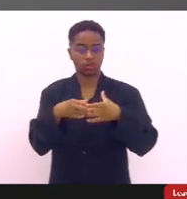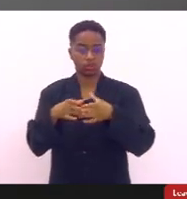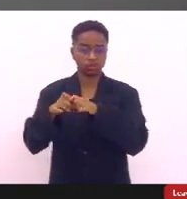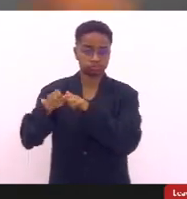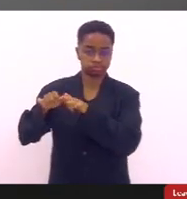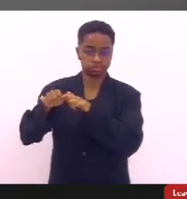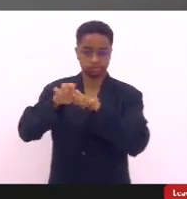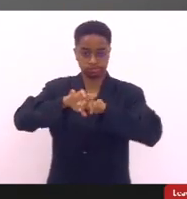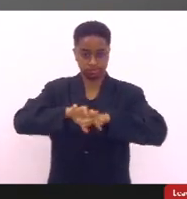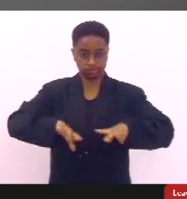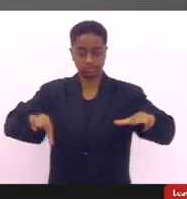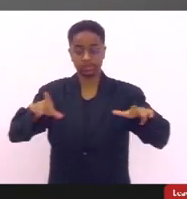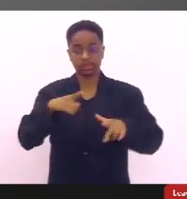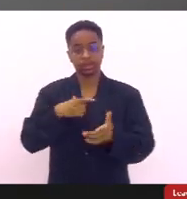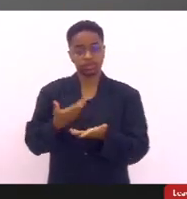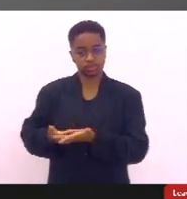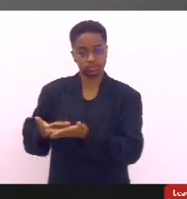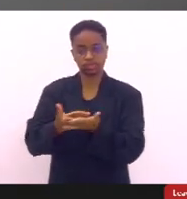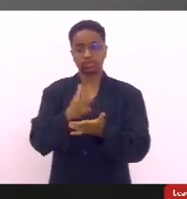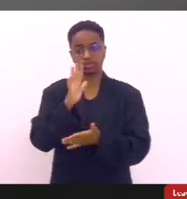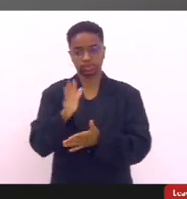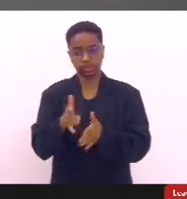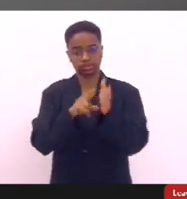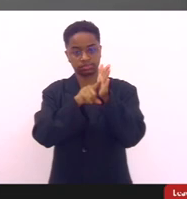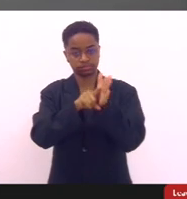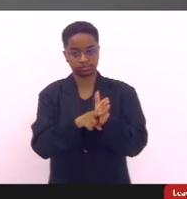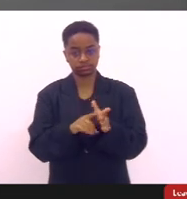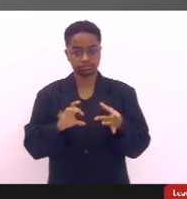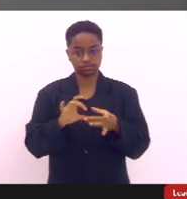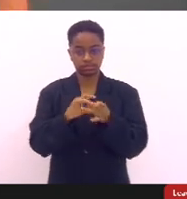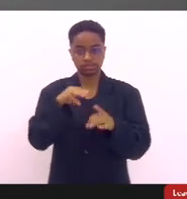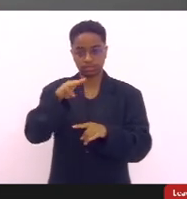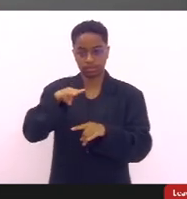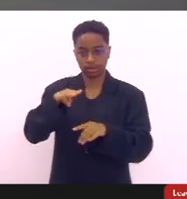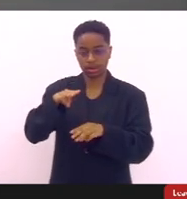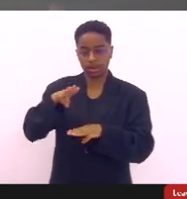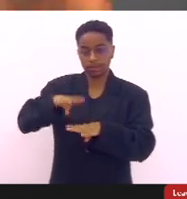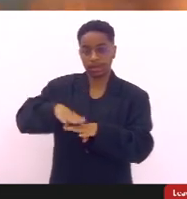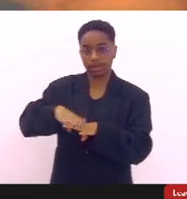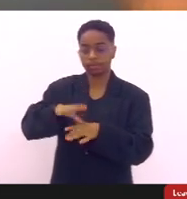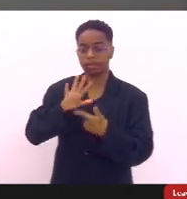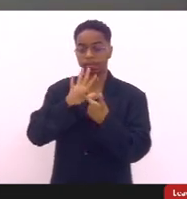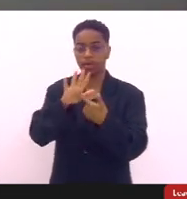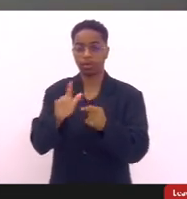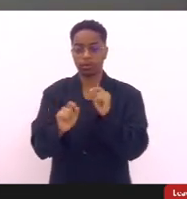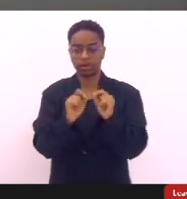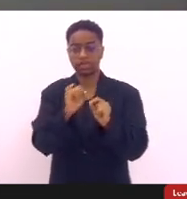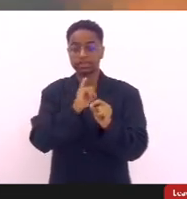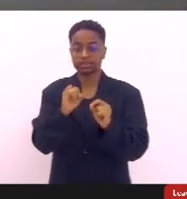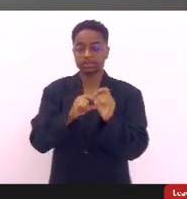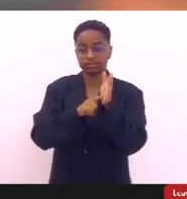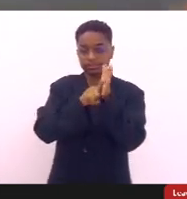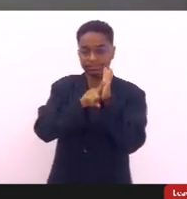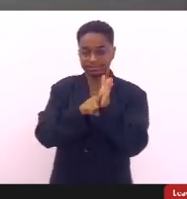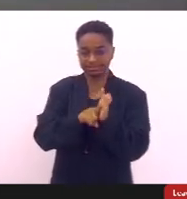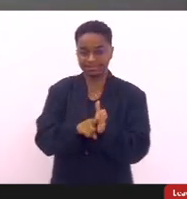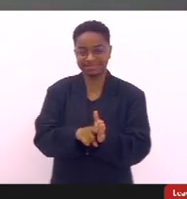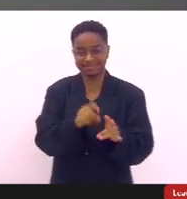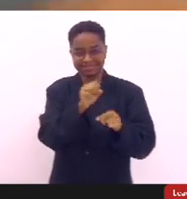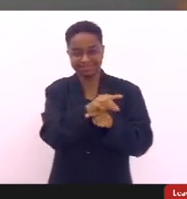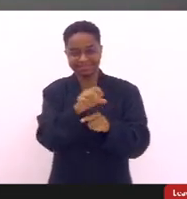de modelagem matemática, né, que mostram que, se fazendo o screening de ingressos